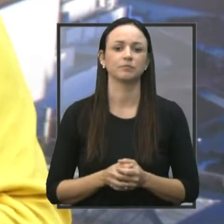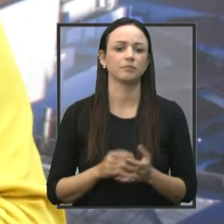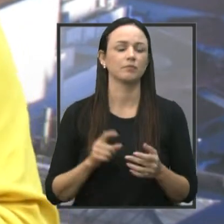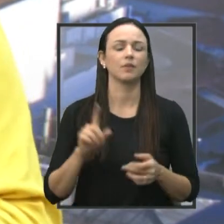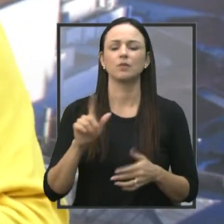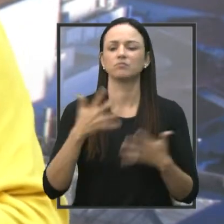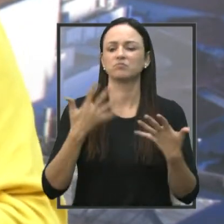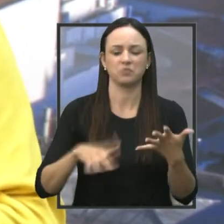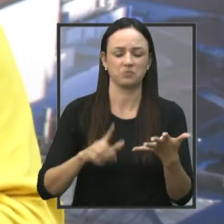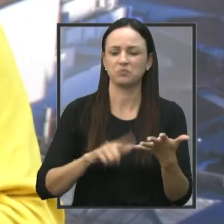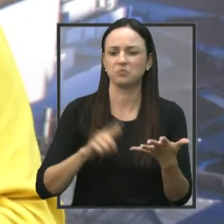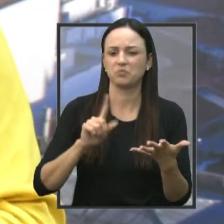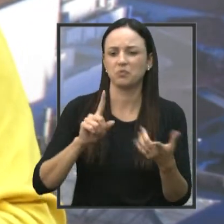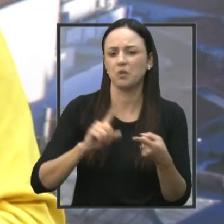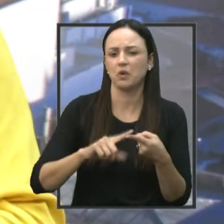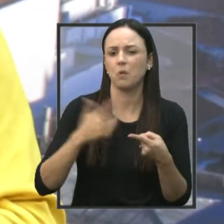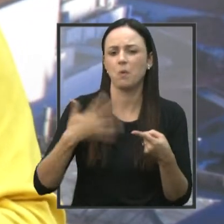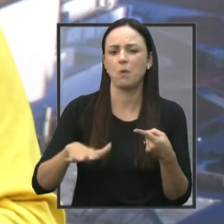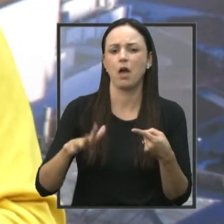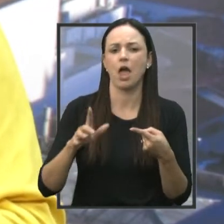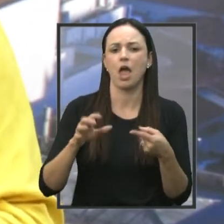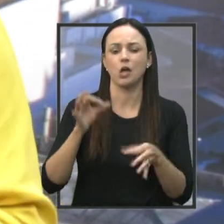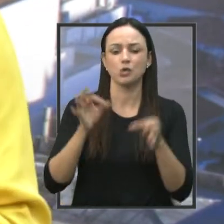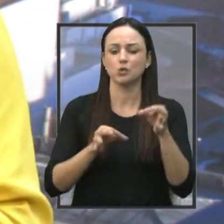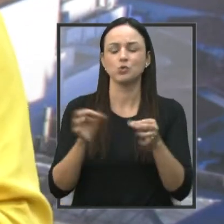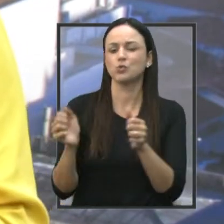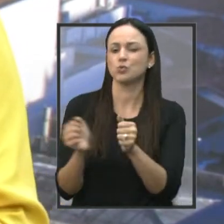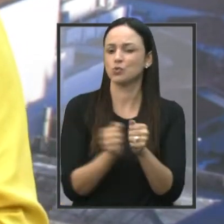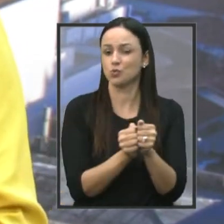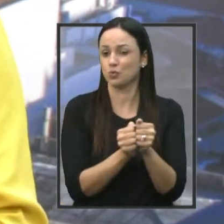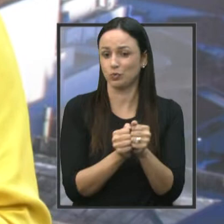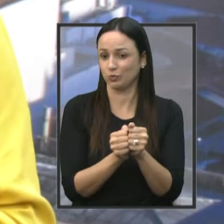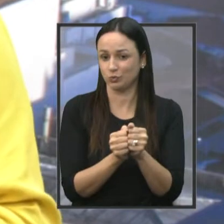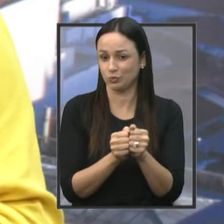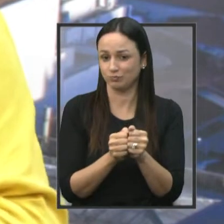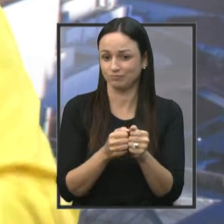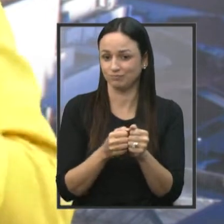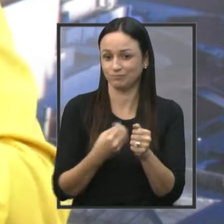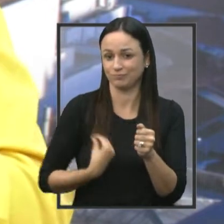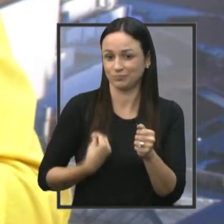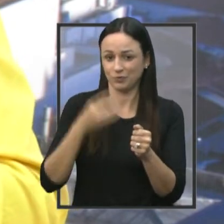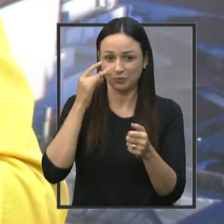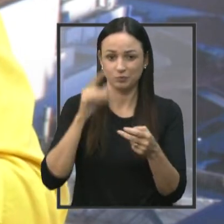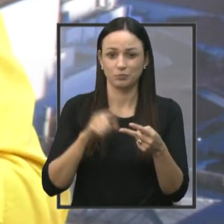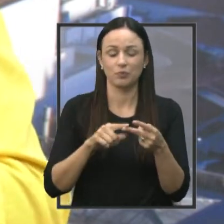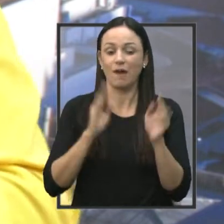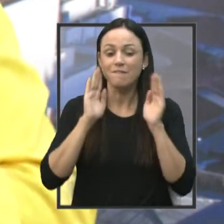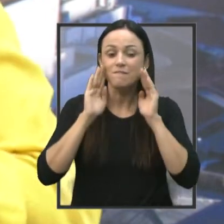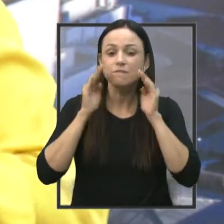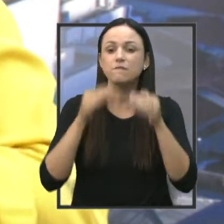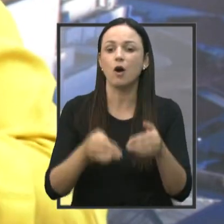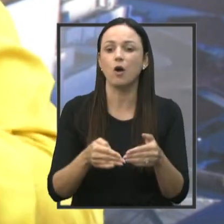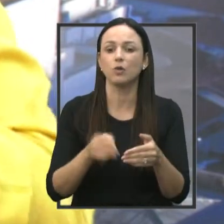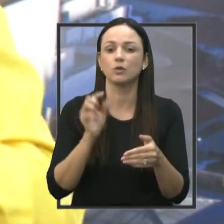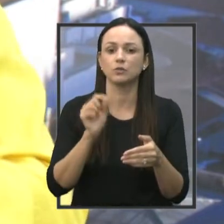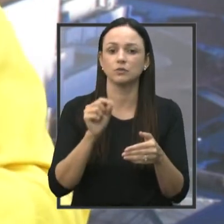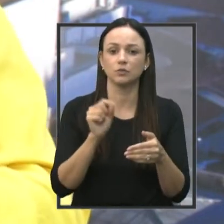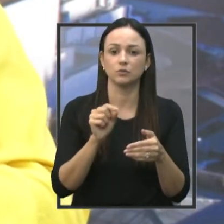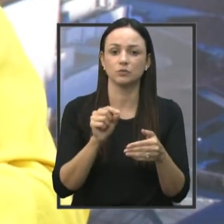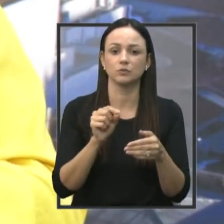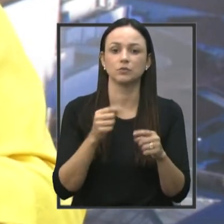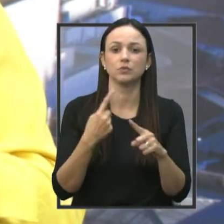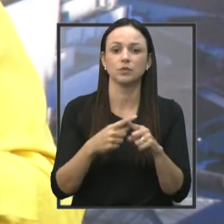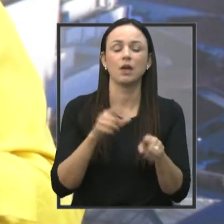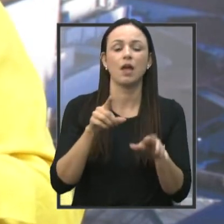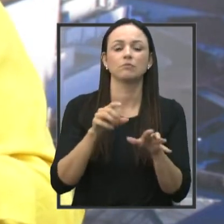querendo presença de jurídico, você está entendendo? Não indo no foco que era a Operação